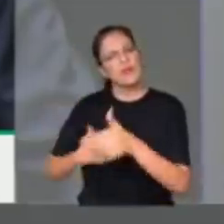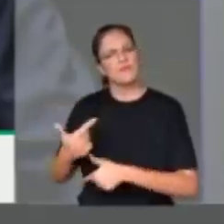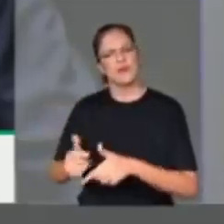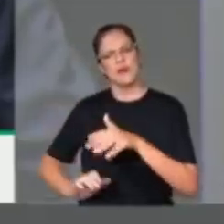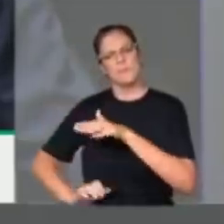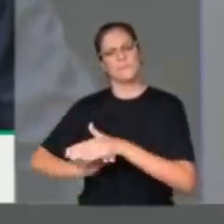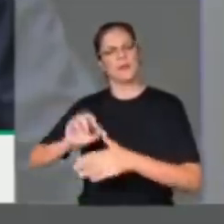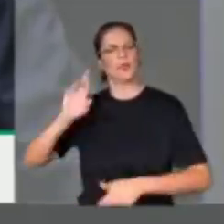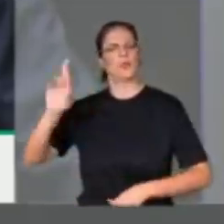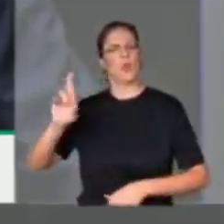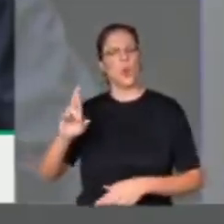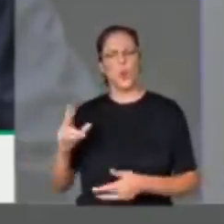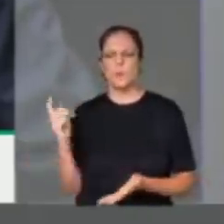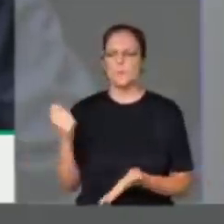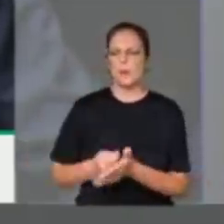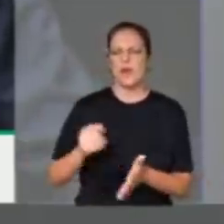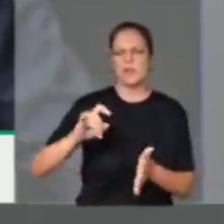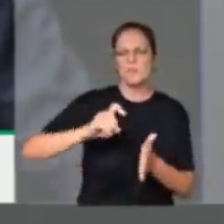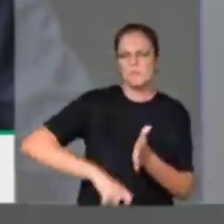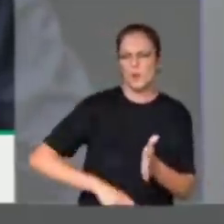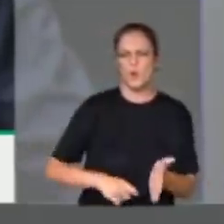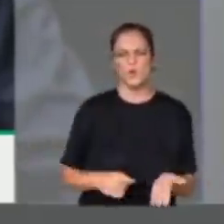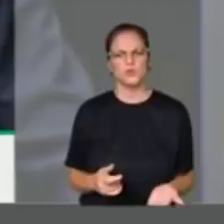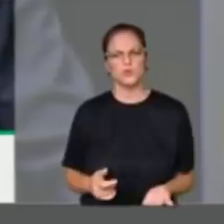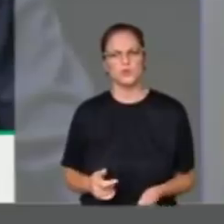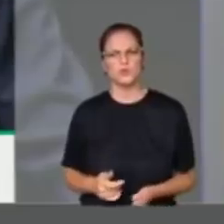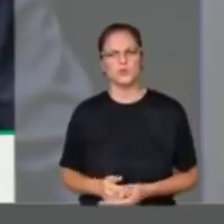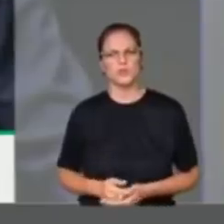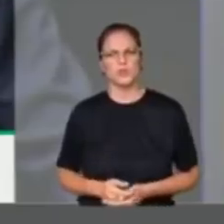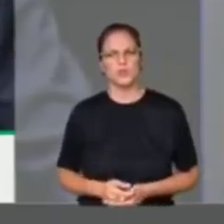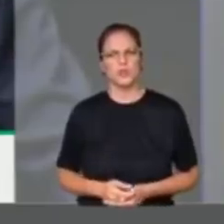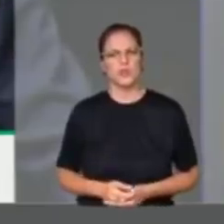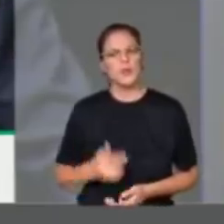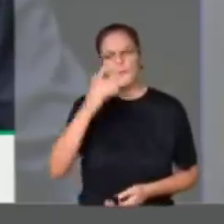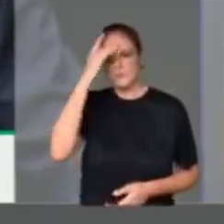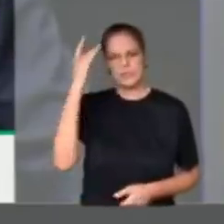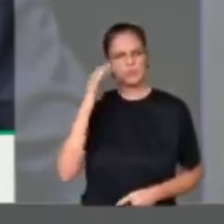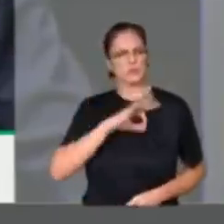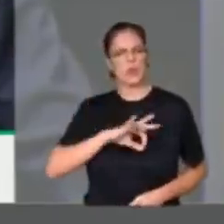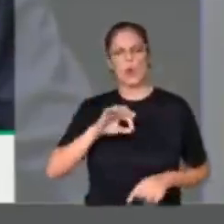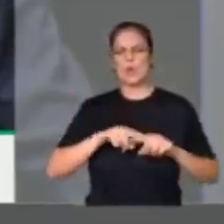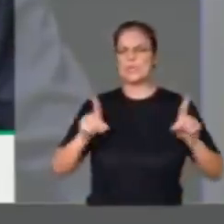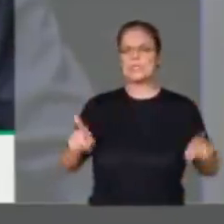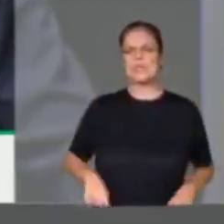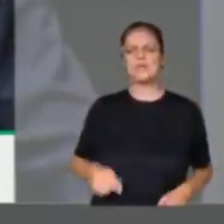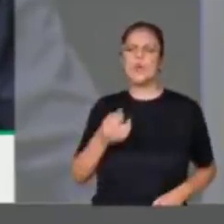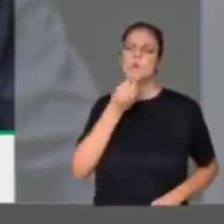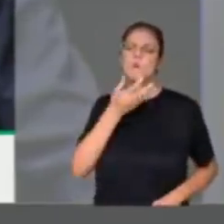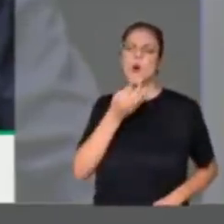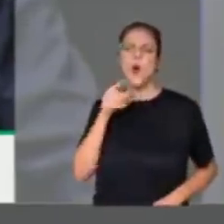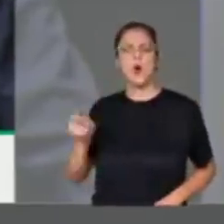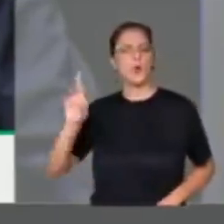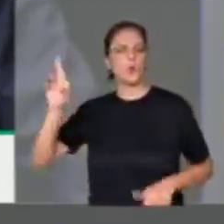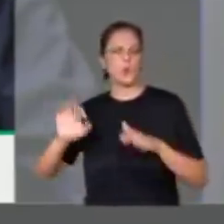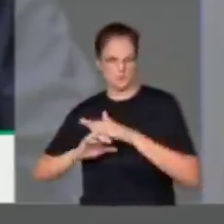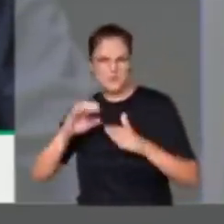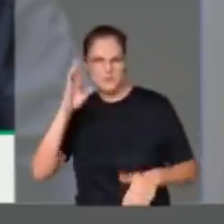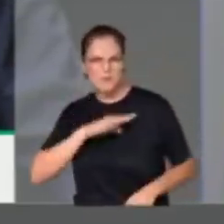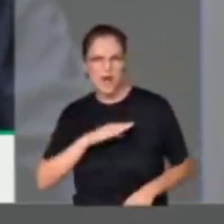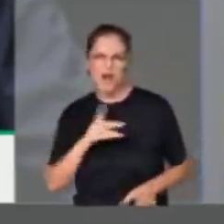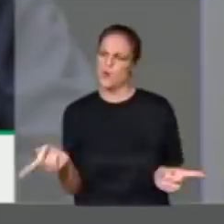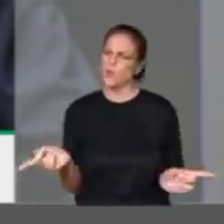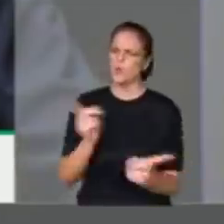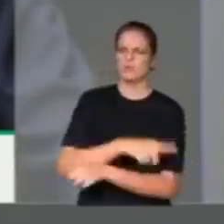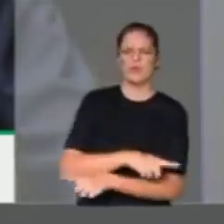essa casa e colocar recebedores de dinheiro público como os bonzinhos. Acabar com essa dicotomia do empresário malvadão e nós que recebemos e